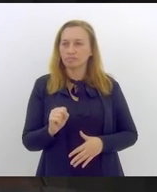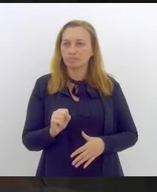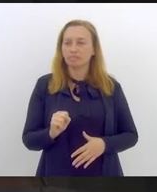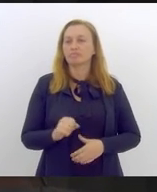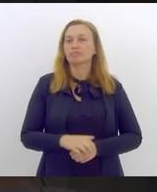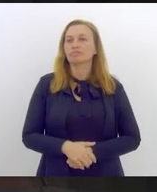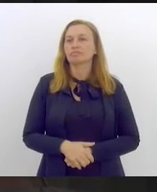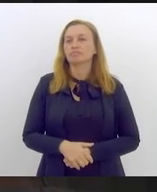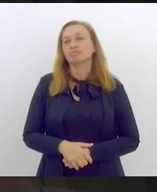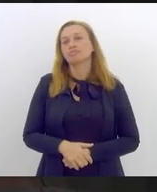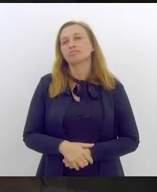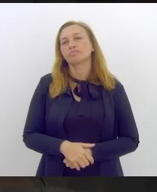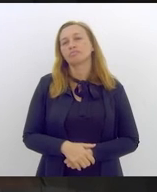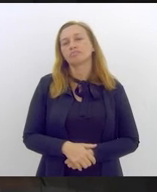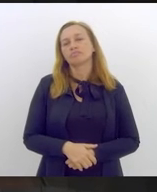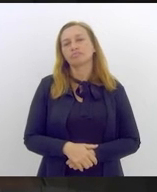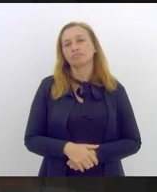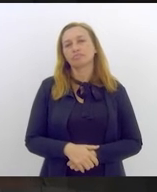mandato olha